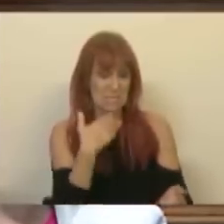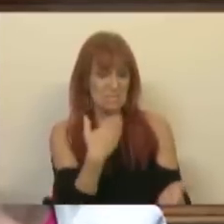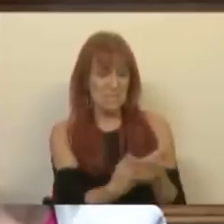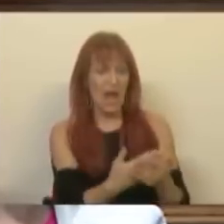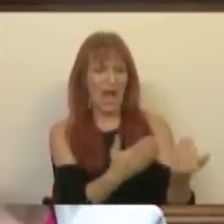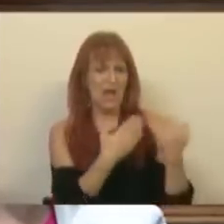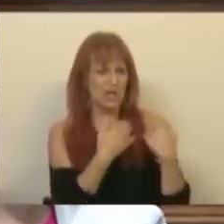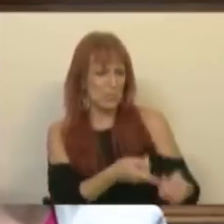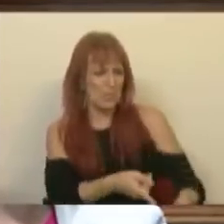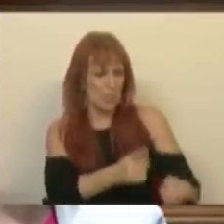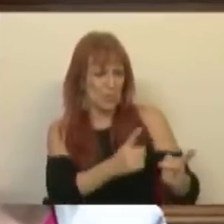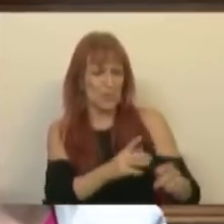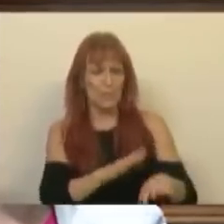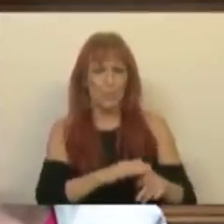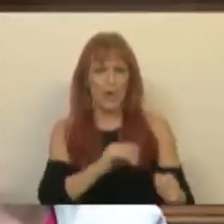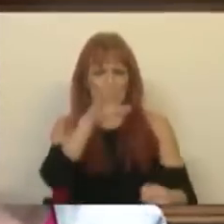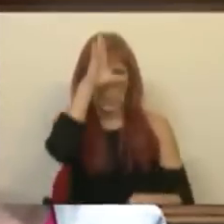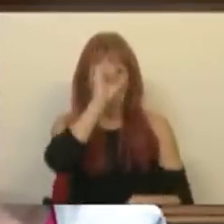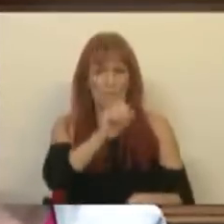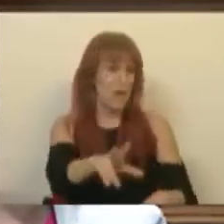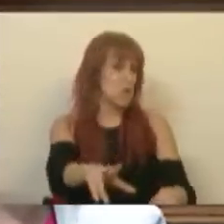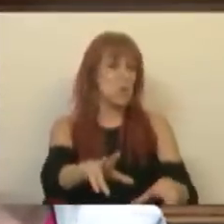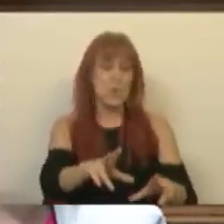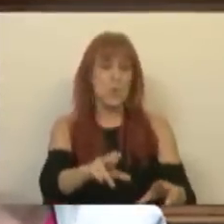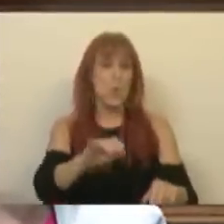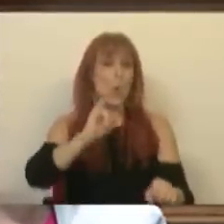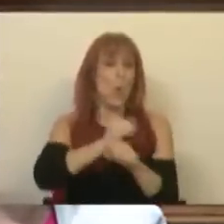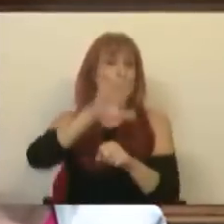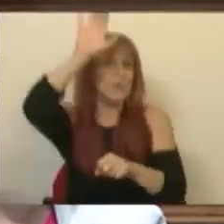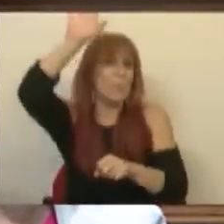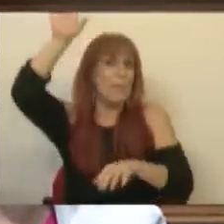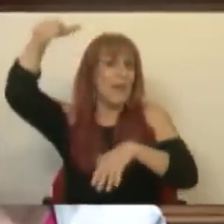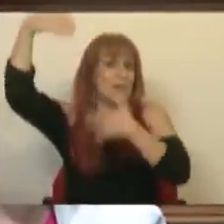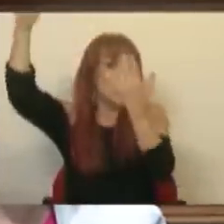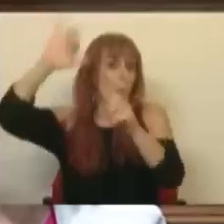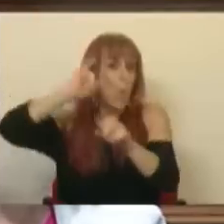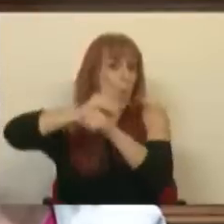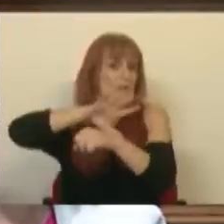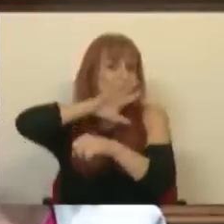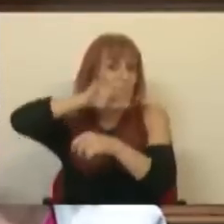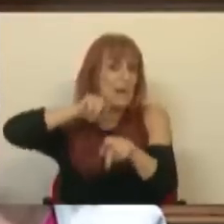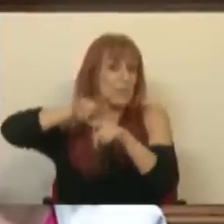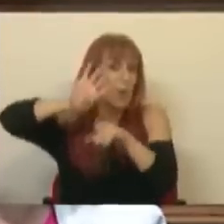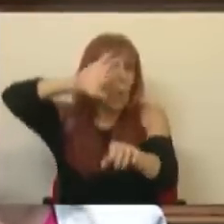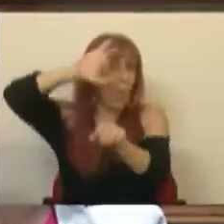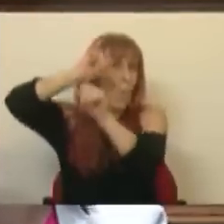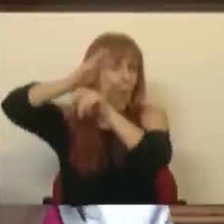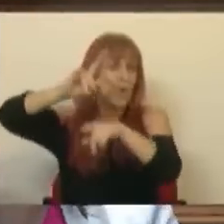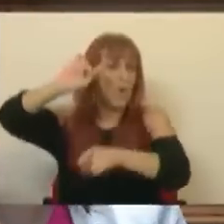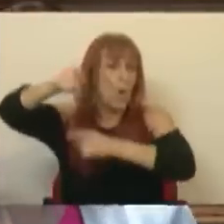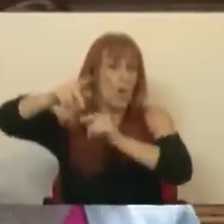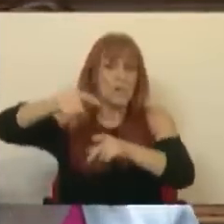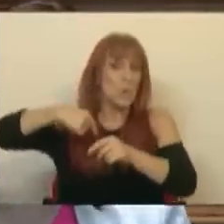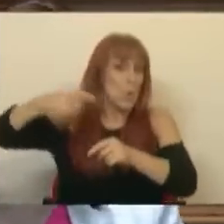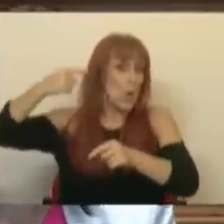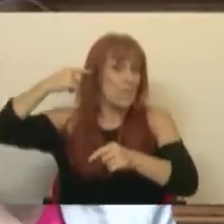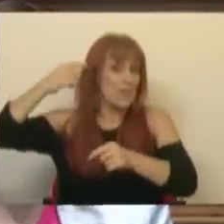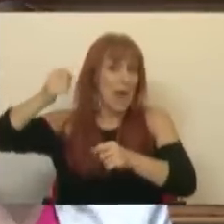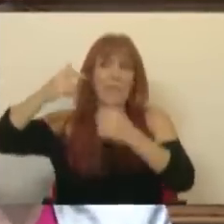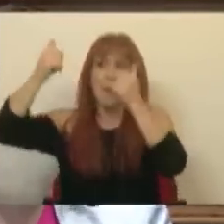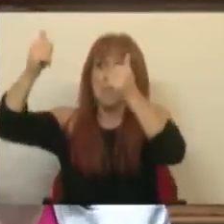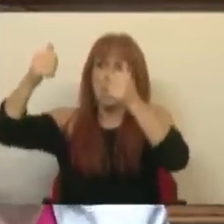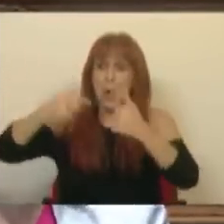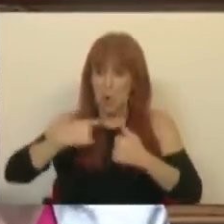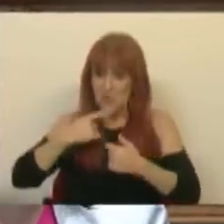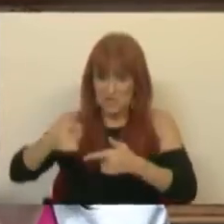responsabilidade pelo que o governo num outro país de outra família política sobre o qual nunca ouviu me elogia